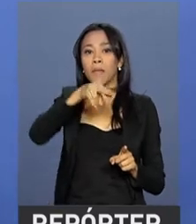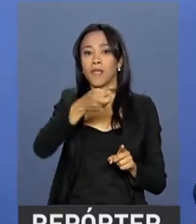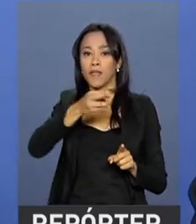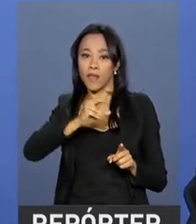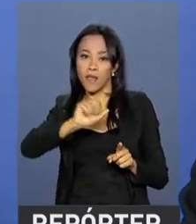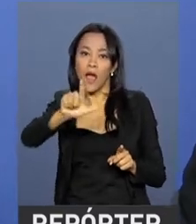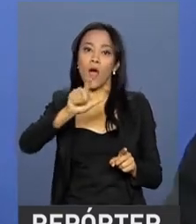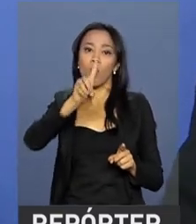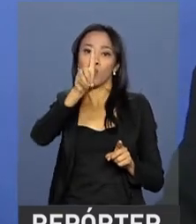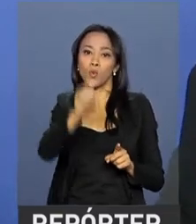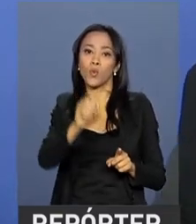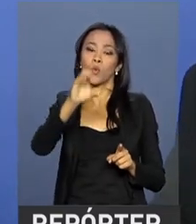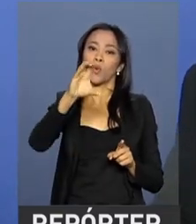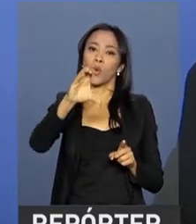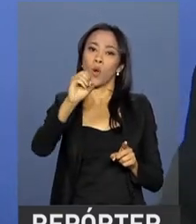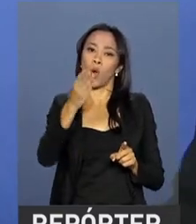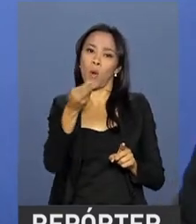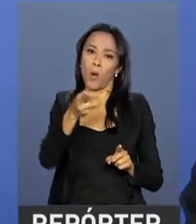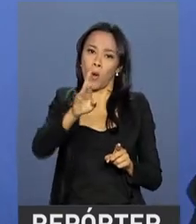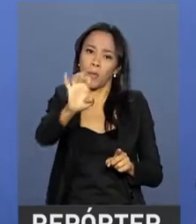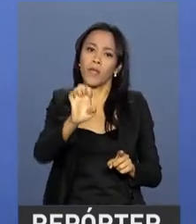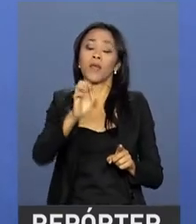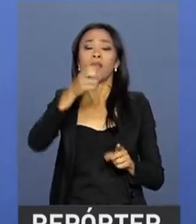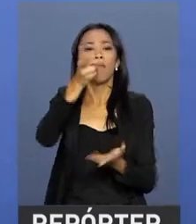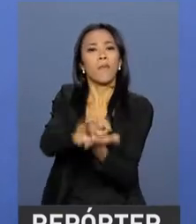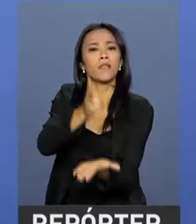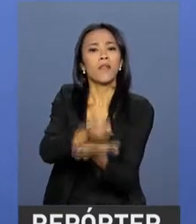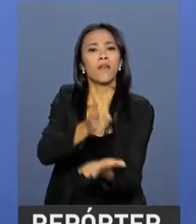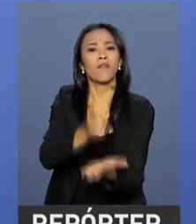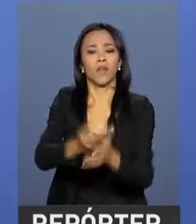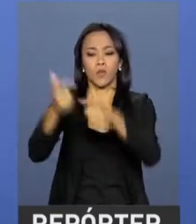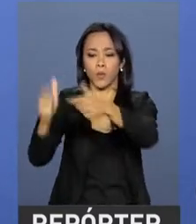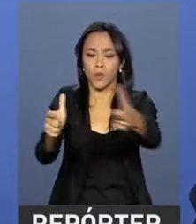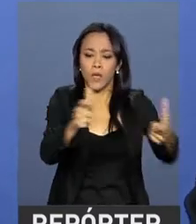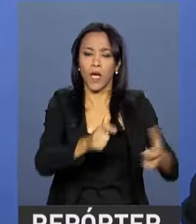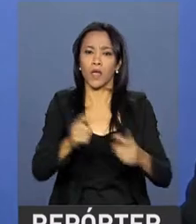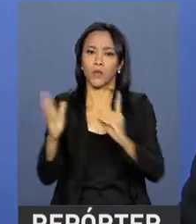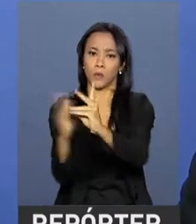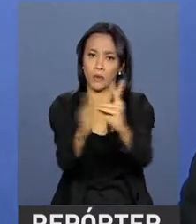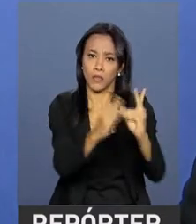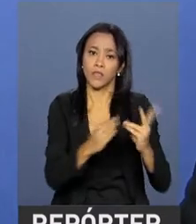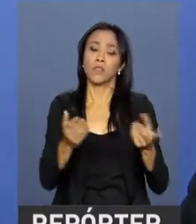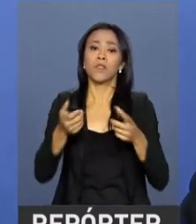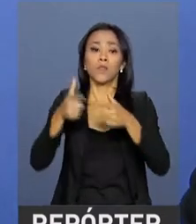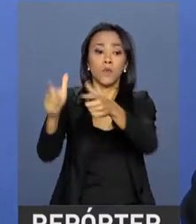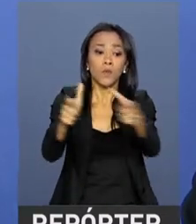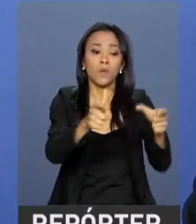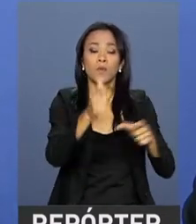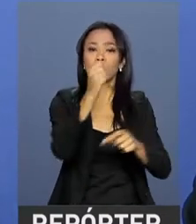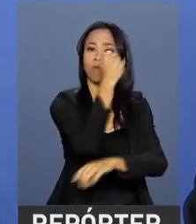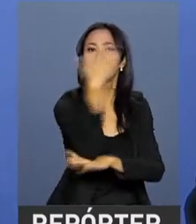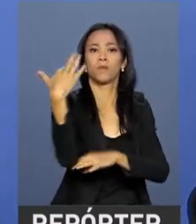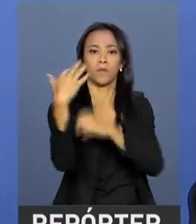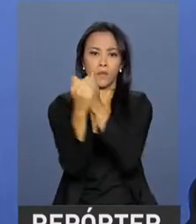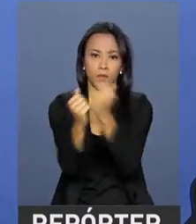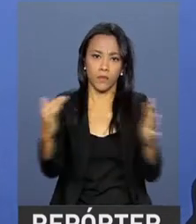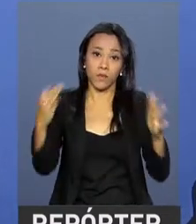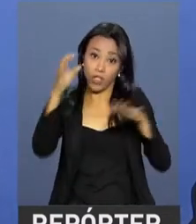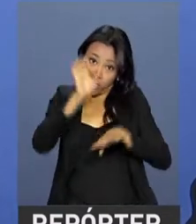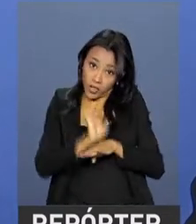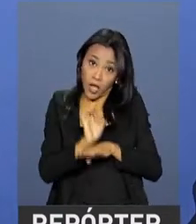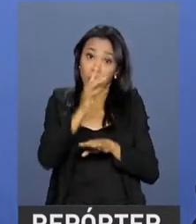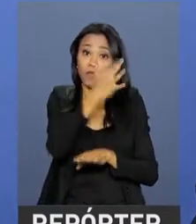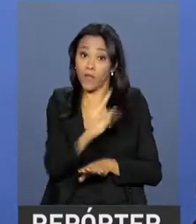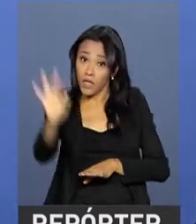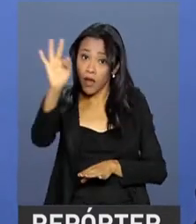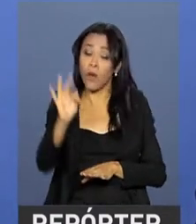ambientais todas as questões indígenas sejam elas reservas estaduais sejam elas reservas federais e